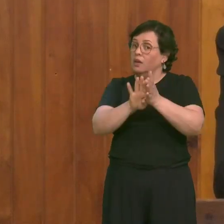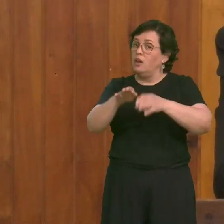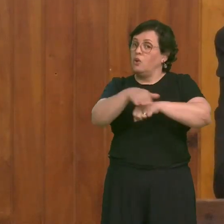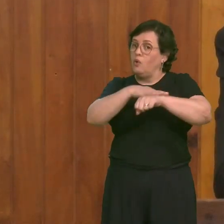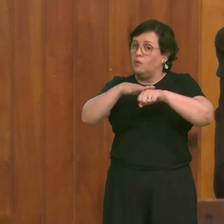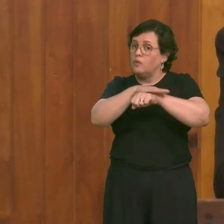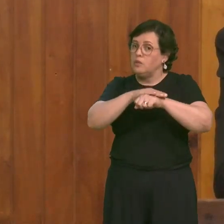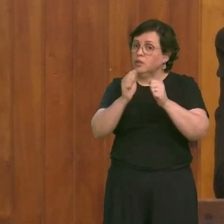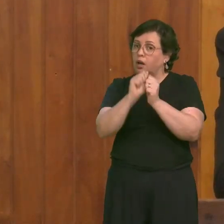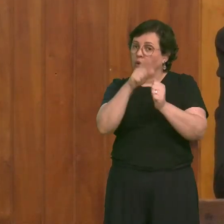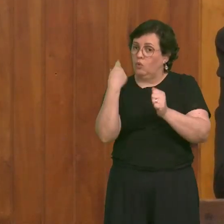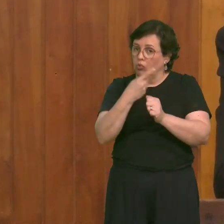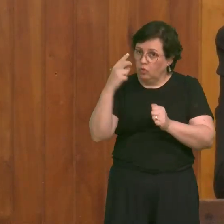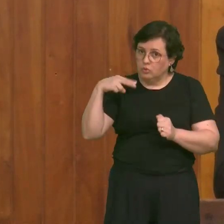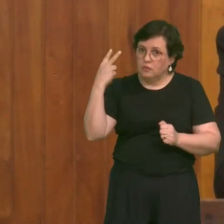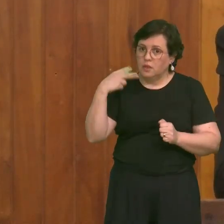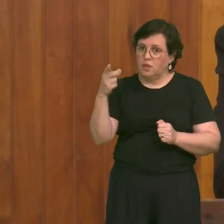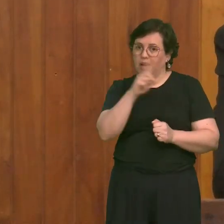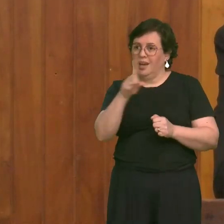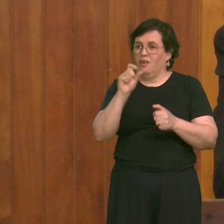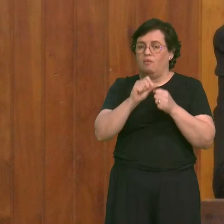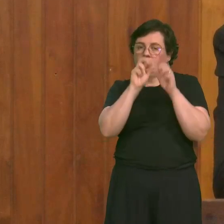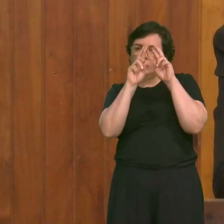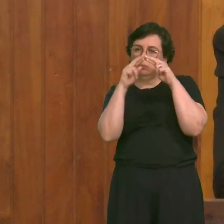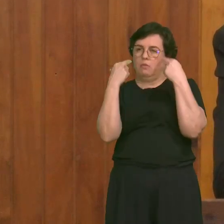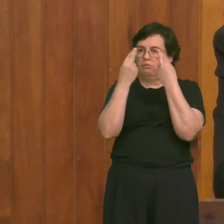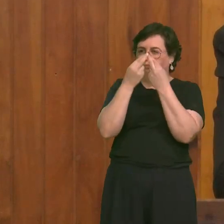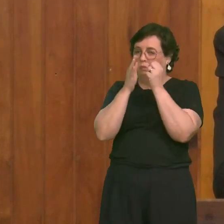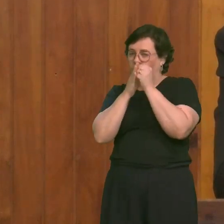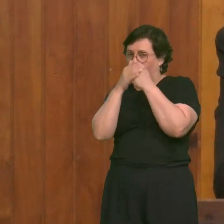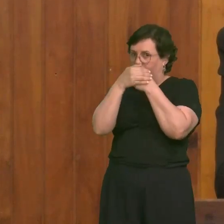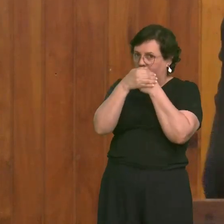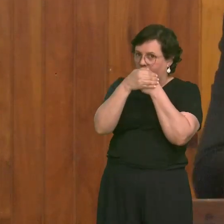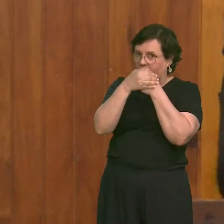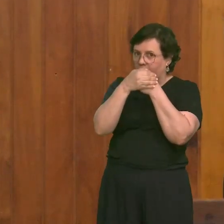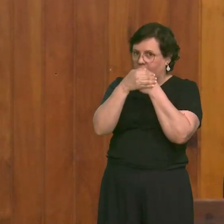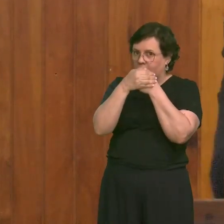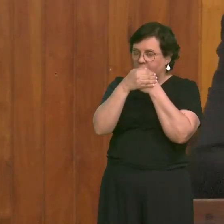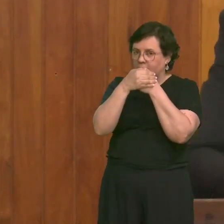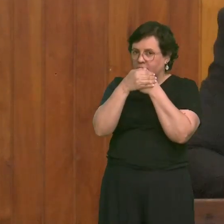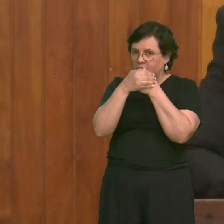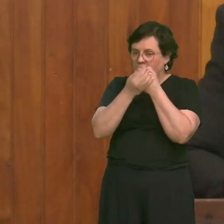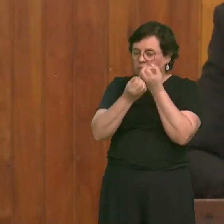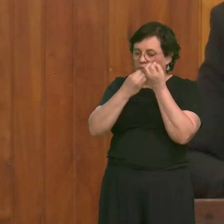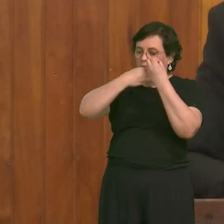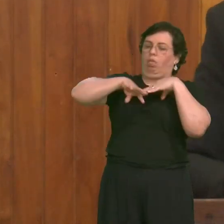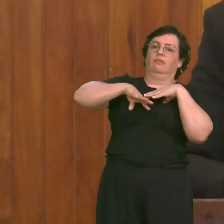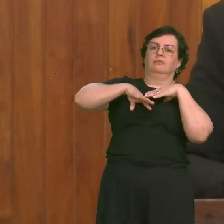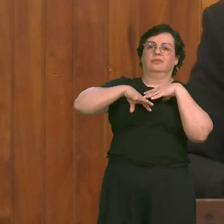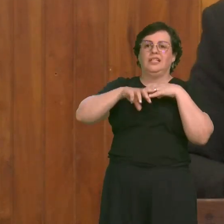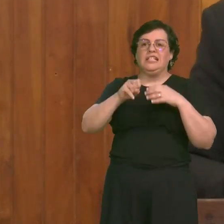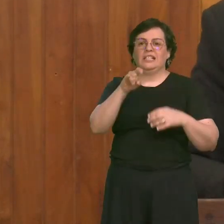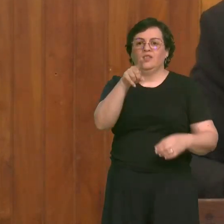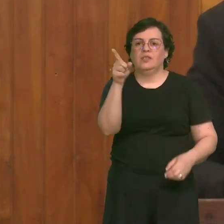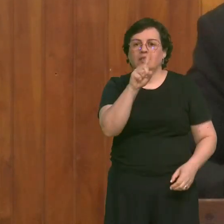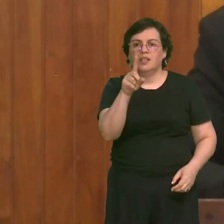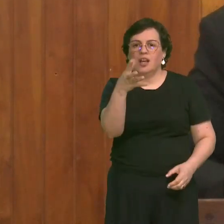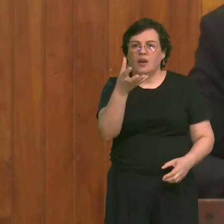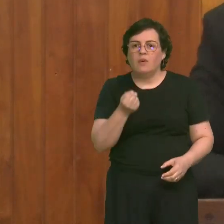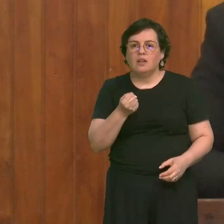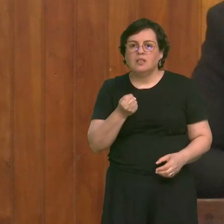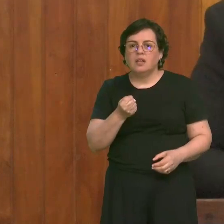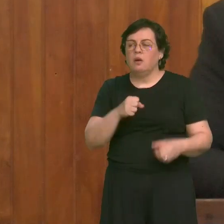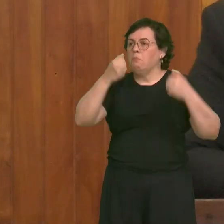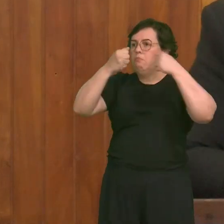com os vereadores e não fazer reuniãozinha isolada e jogar a goela abaixo se você não aceitar isso